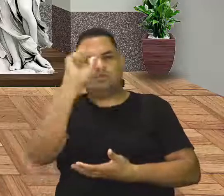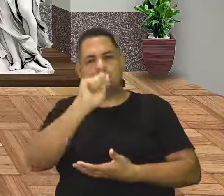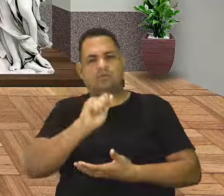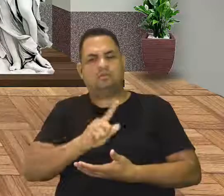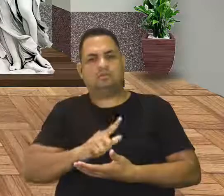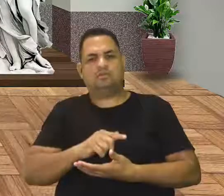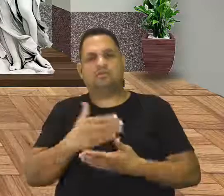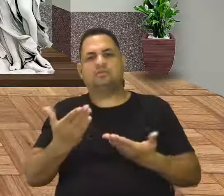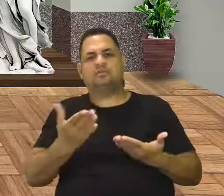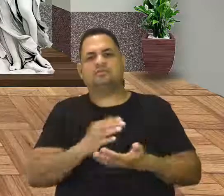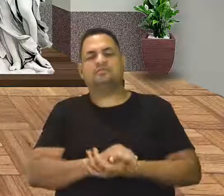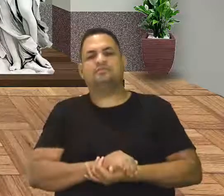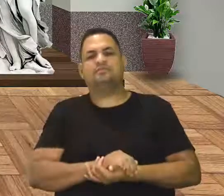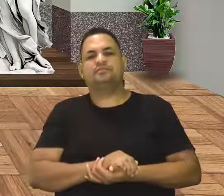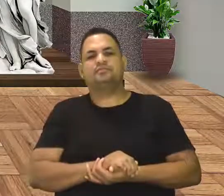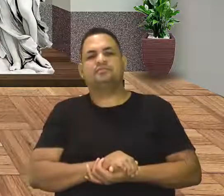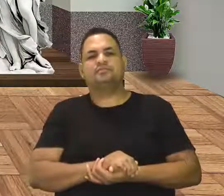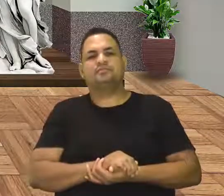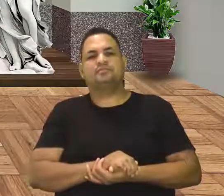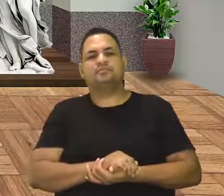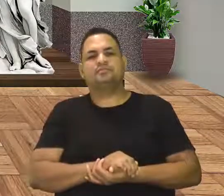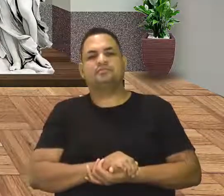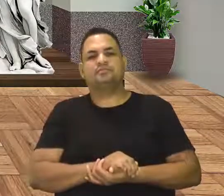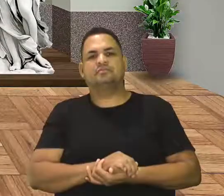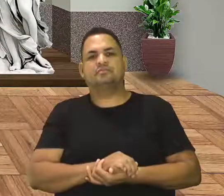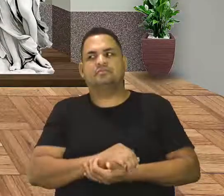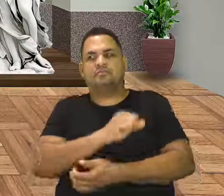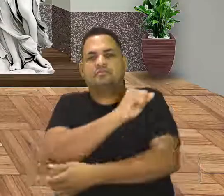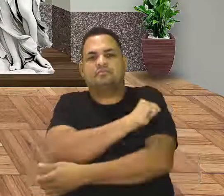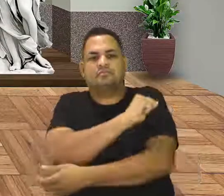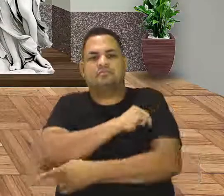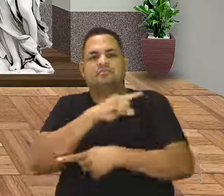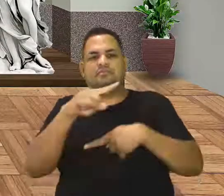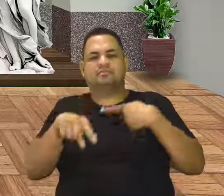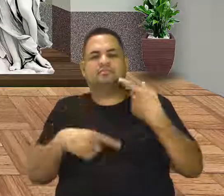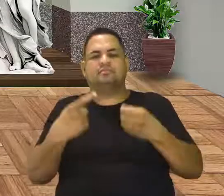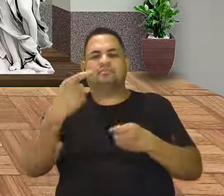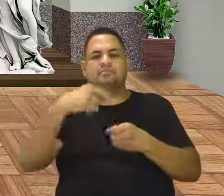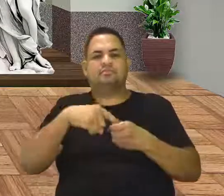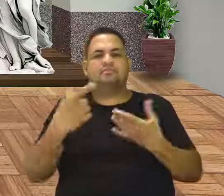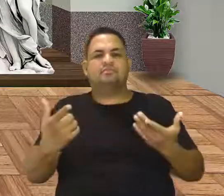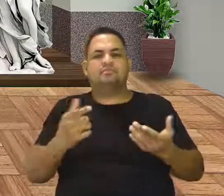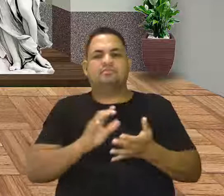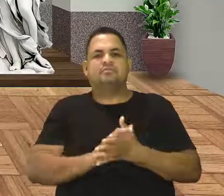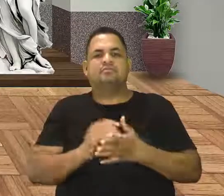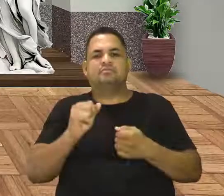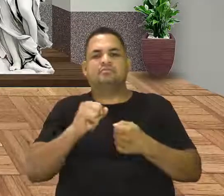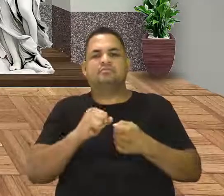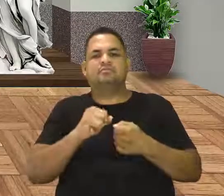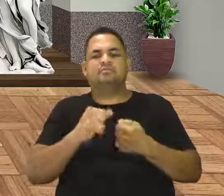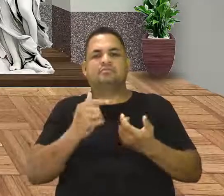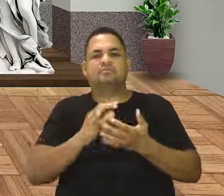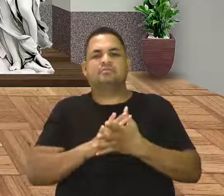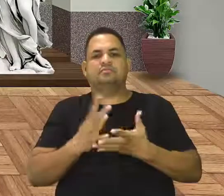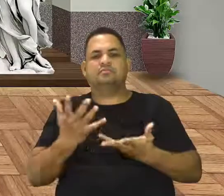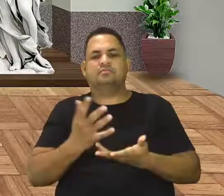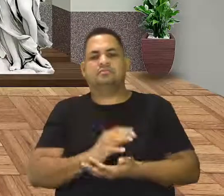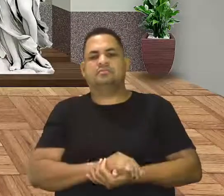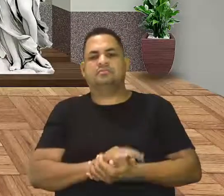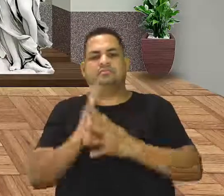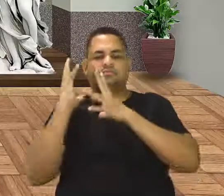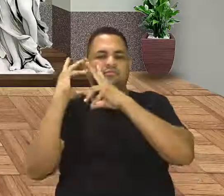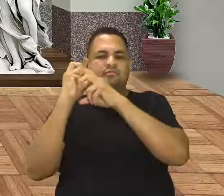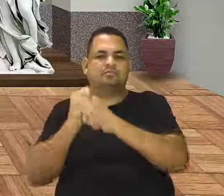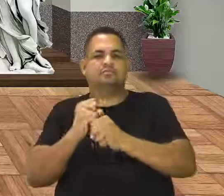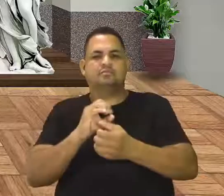realizados perfeito ficou bem bacana alô não daqui a pouco eu volto contigo para poder fazer aquela